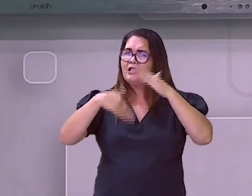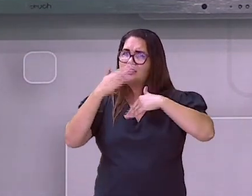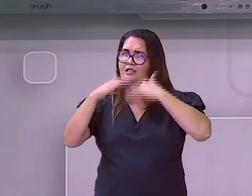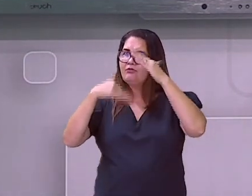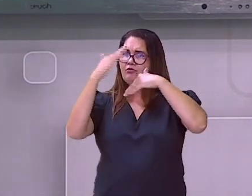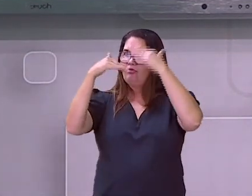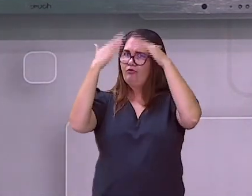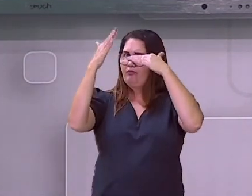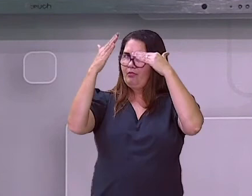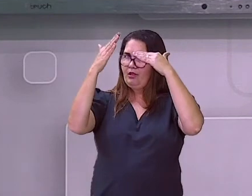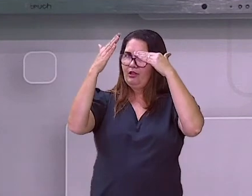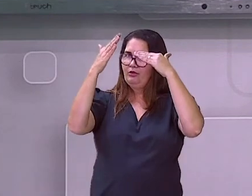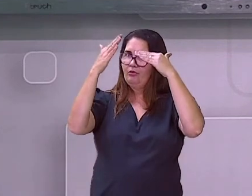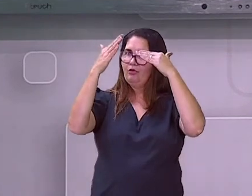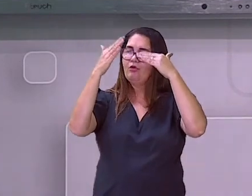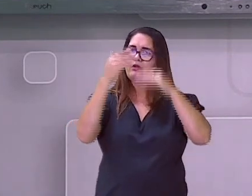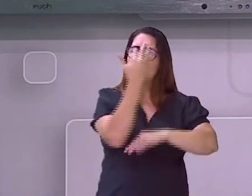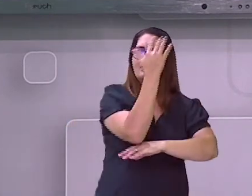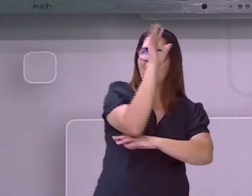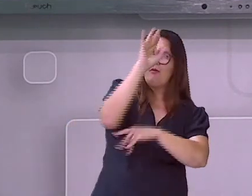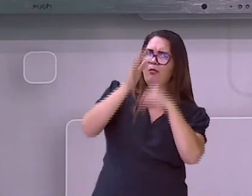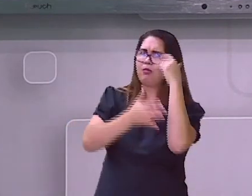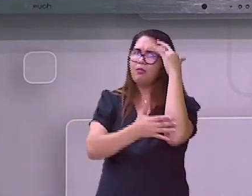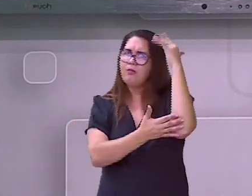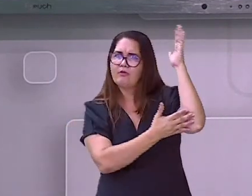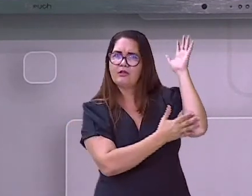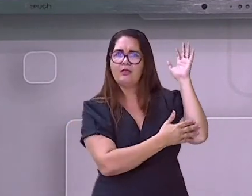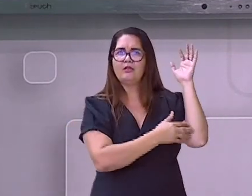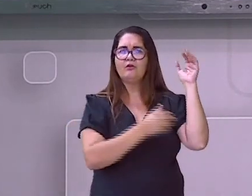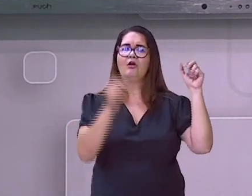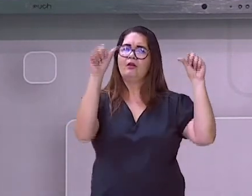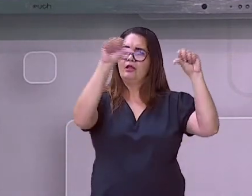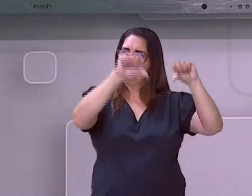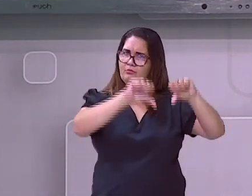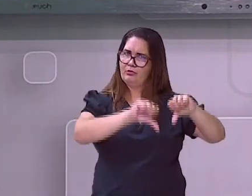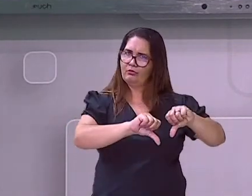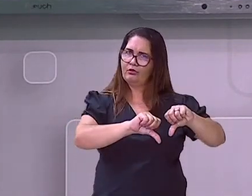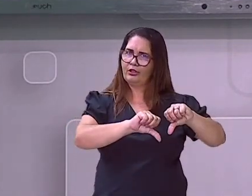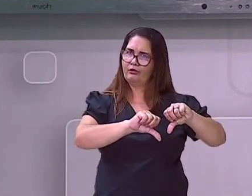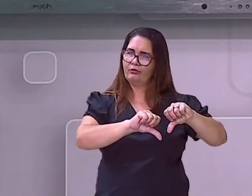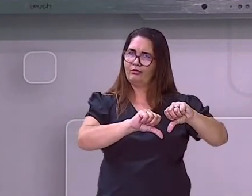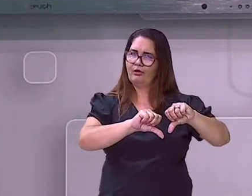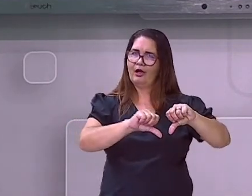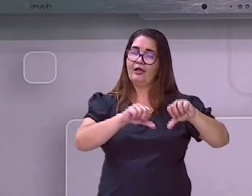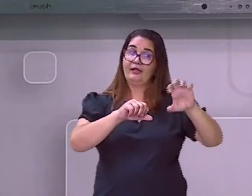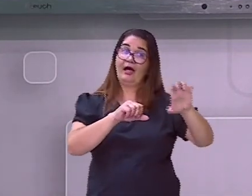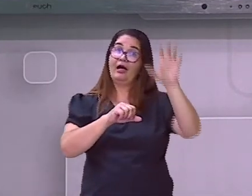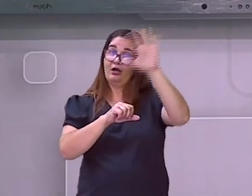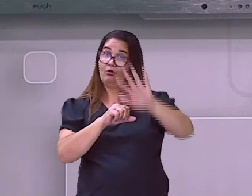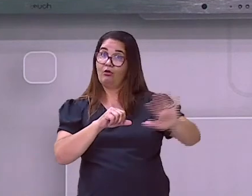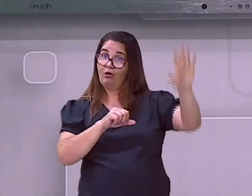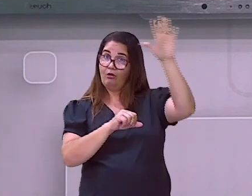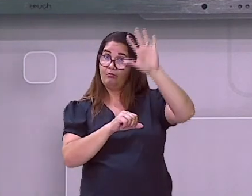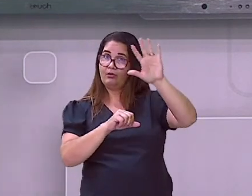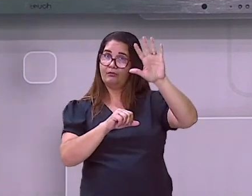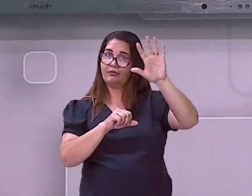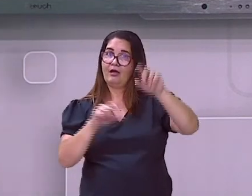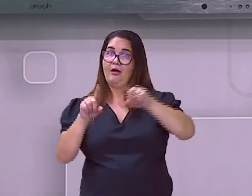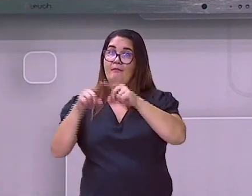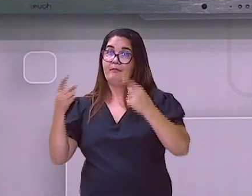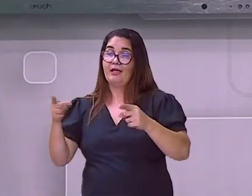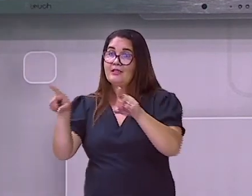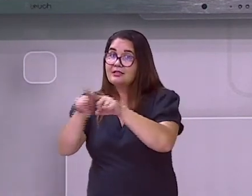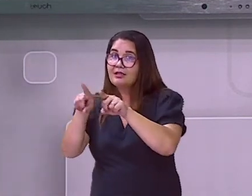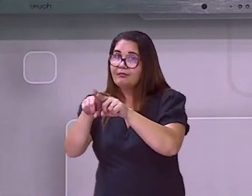crescimento da população, o crescimento total da população europeia, está estável. Olha